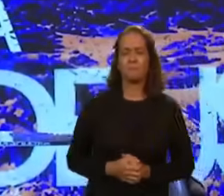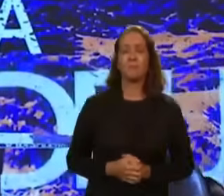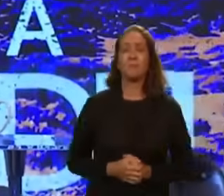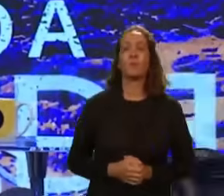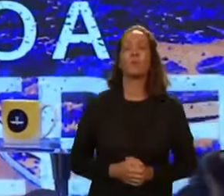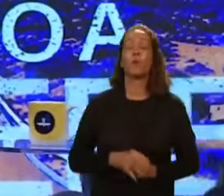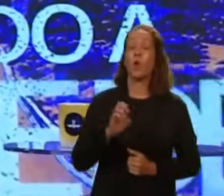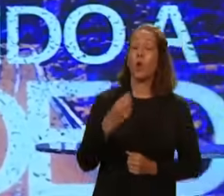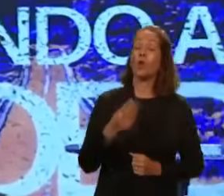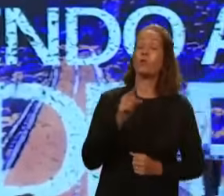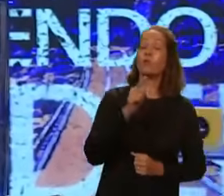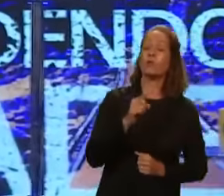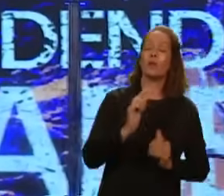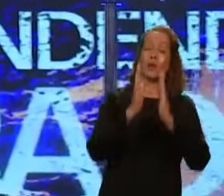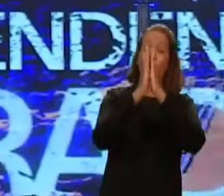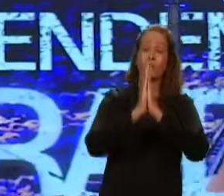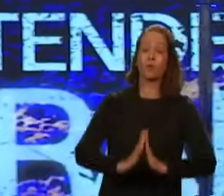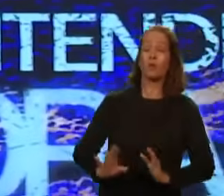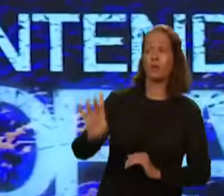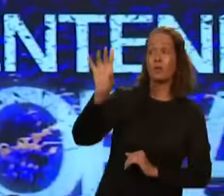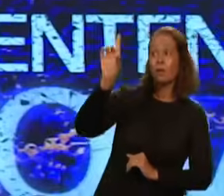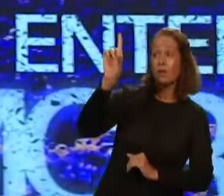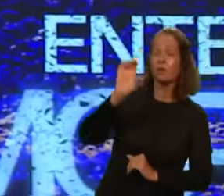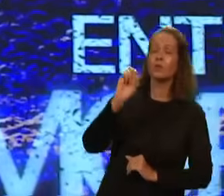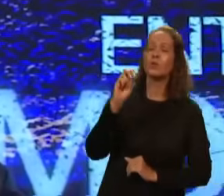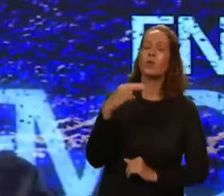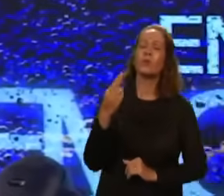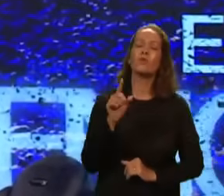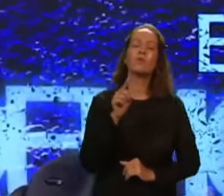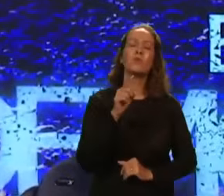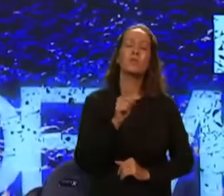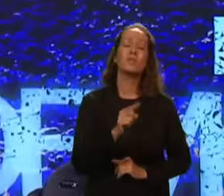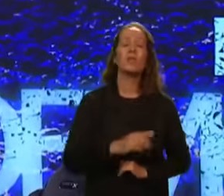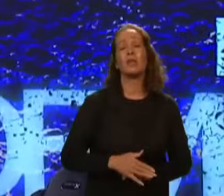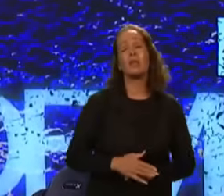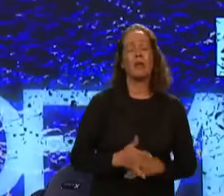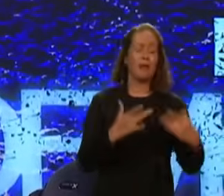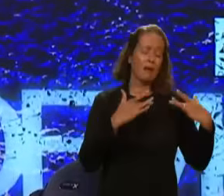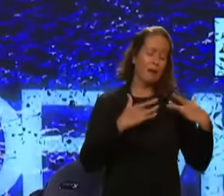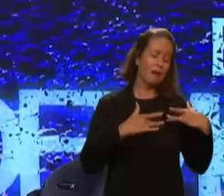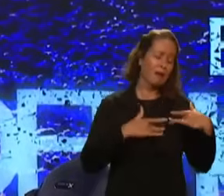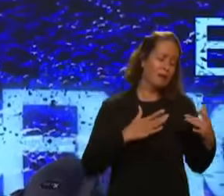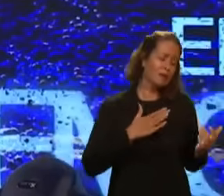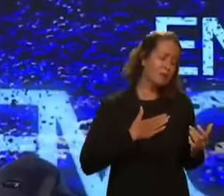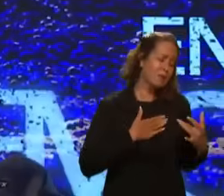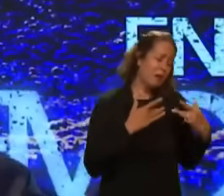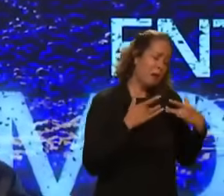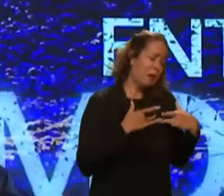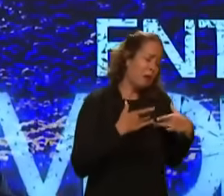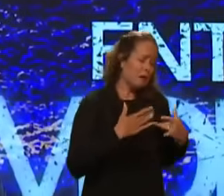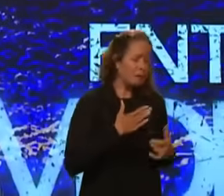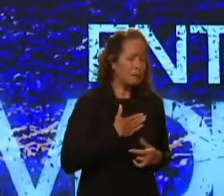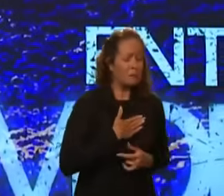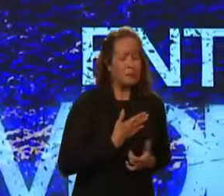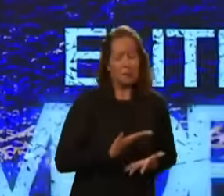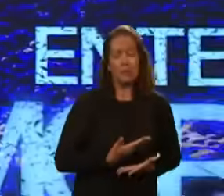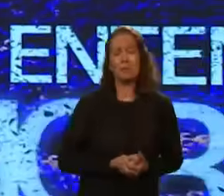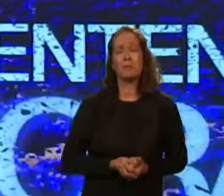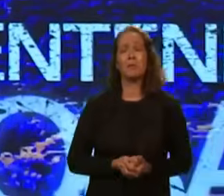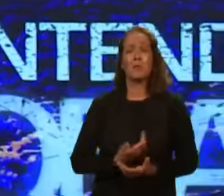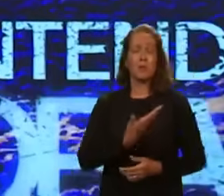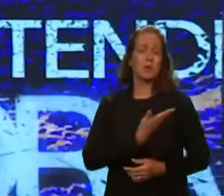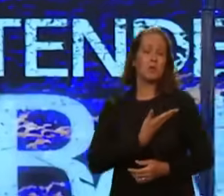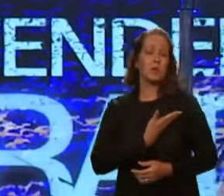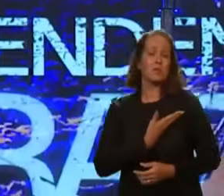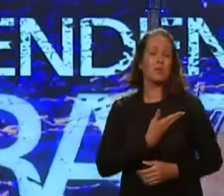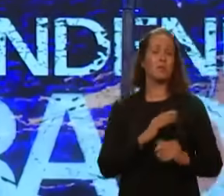Ou você adora a Deus, ou você mergulha num mar de autopiedade. Aí ó, sou amigo de Jesus, sirvo